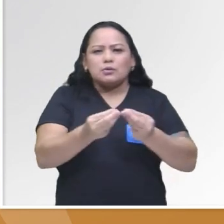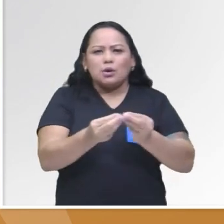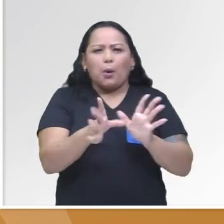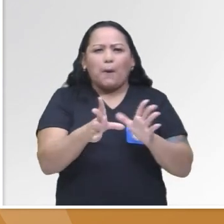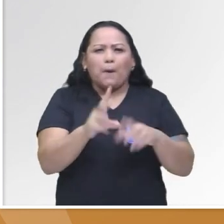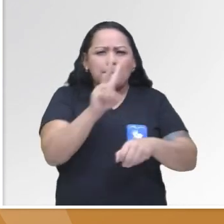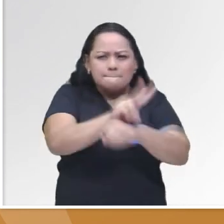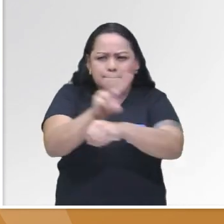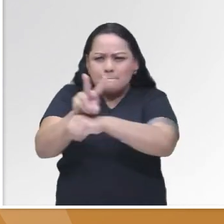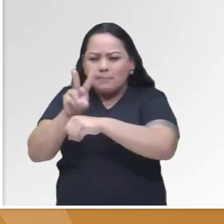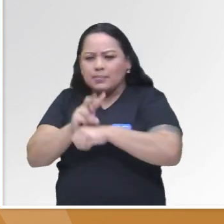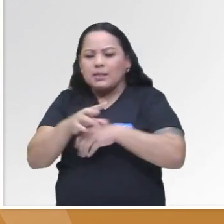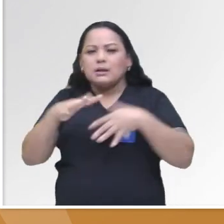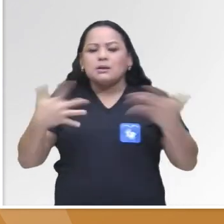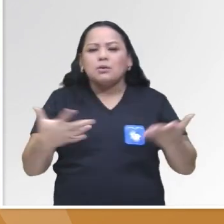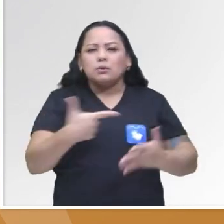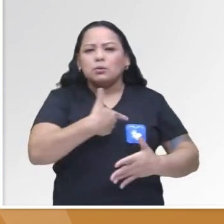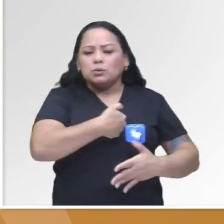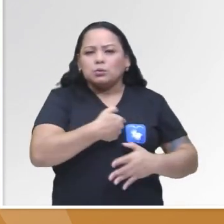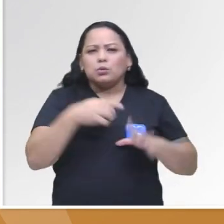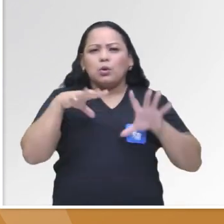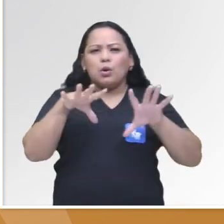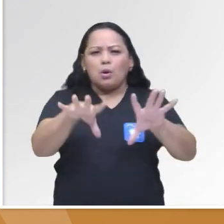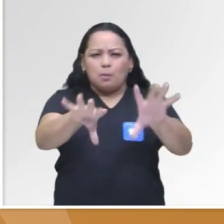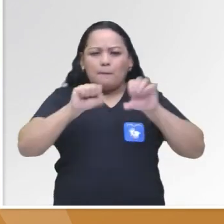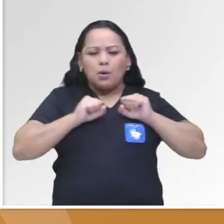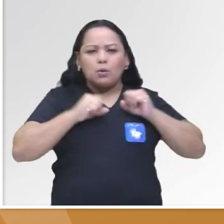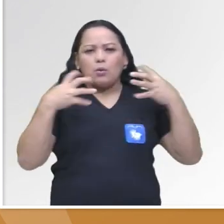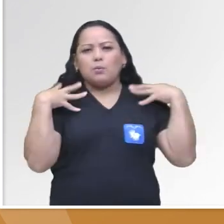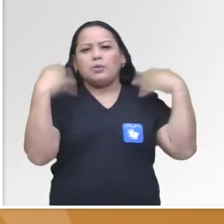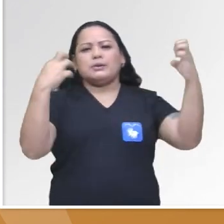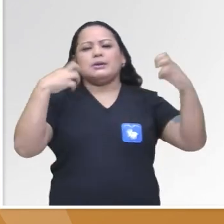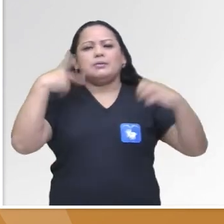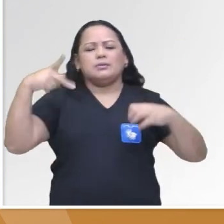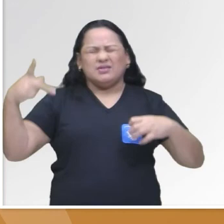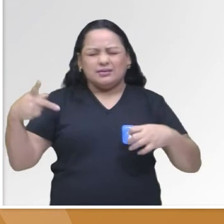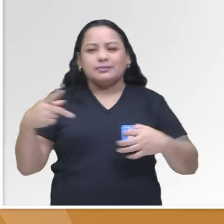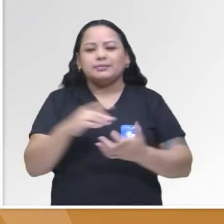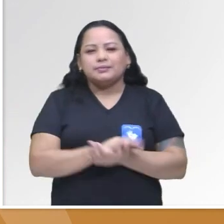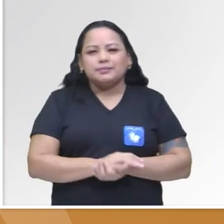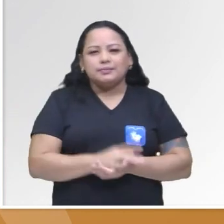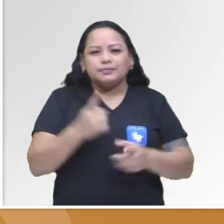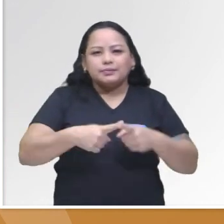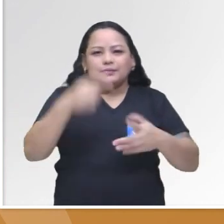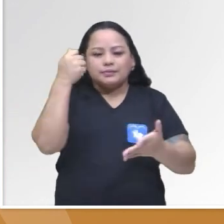de repente o Vargas toma o poder nas mãos, aproveitando que esse momento garantia para